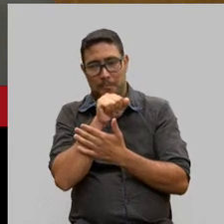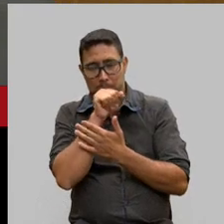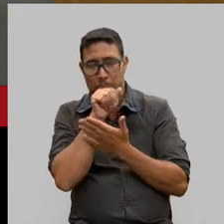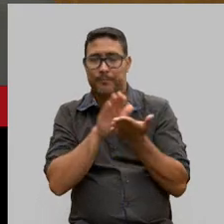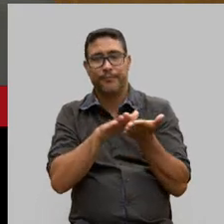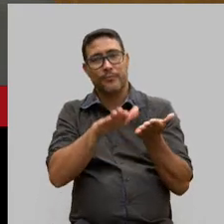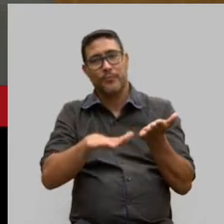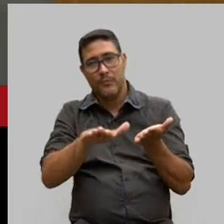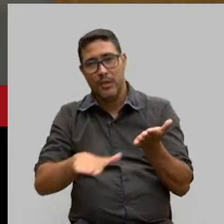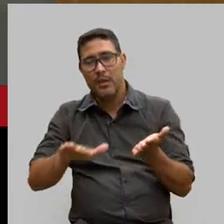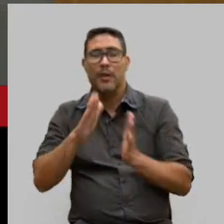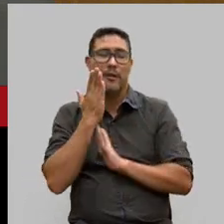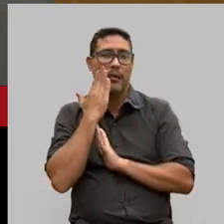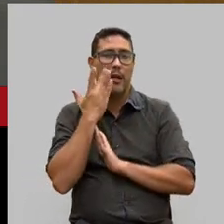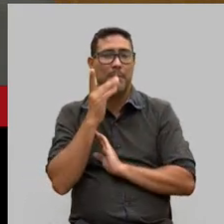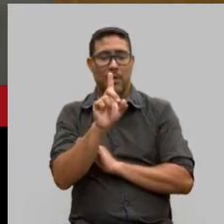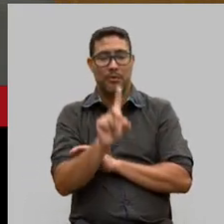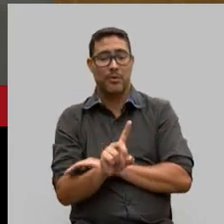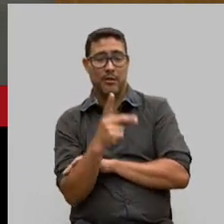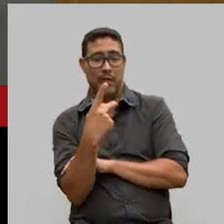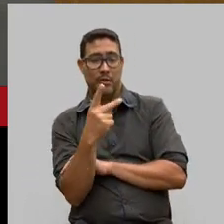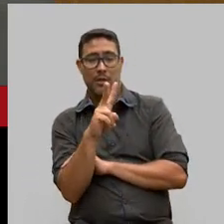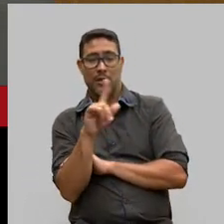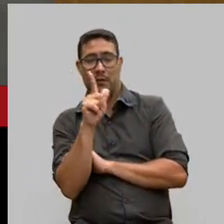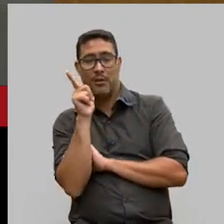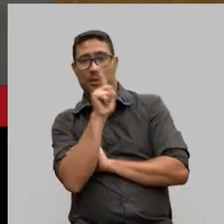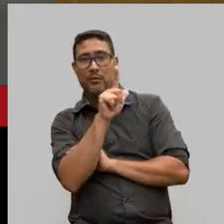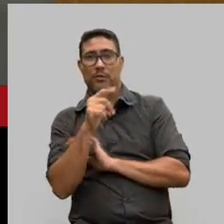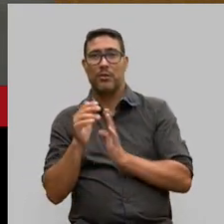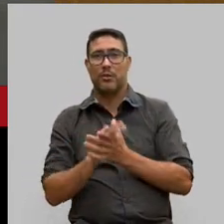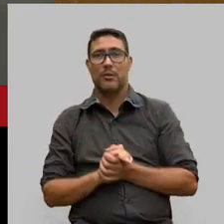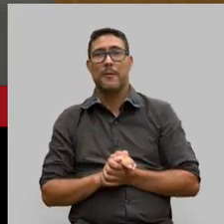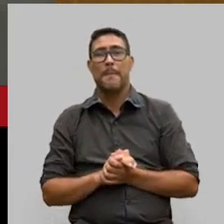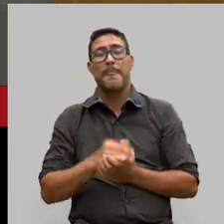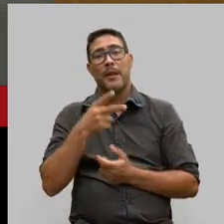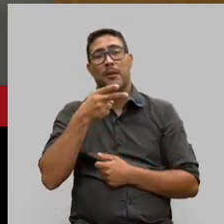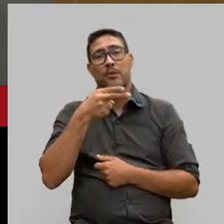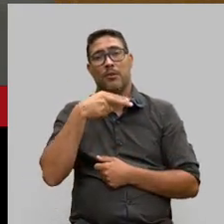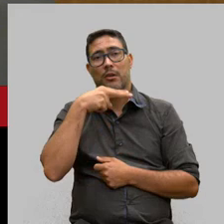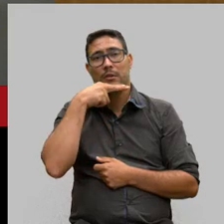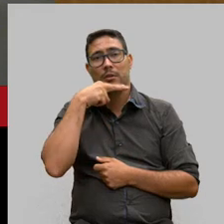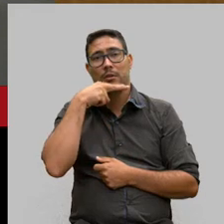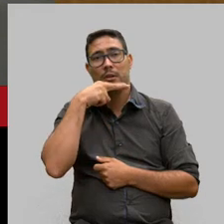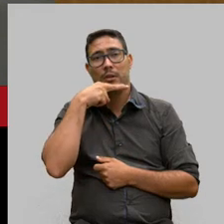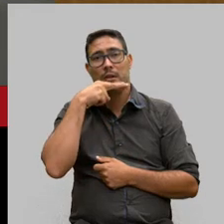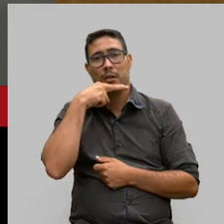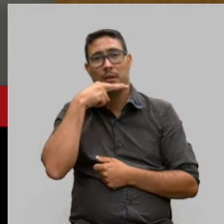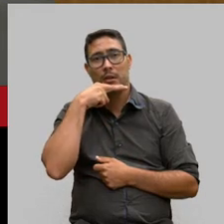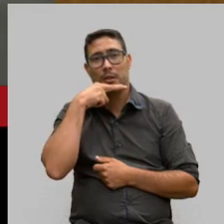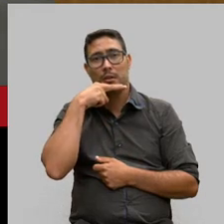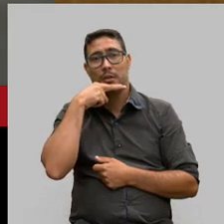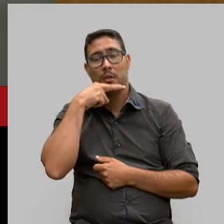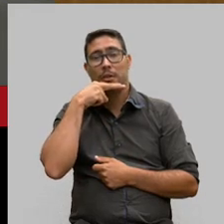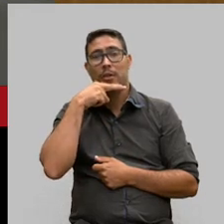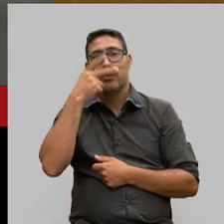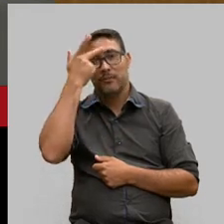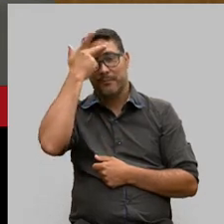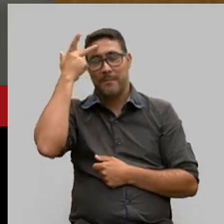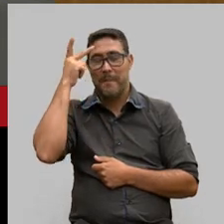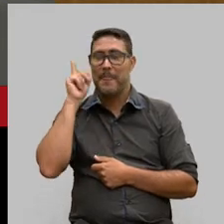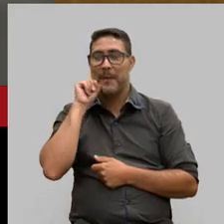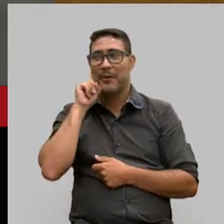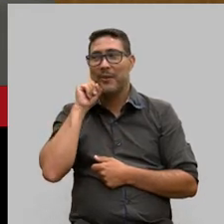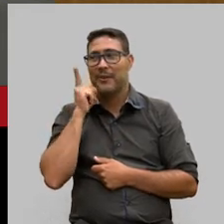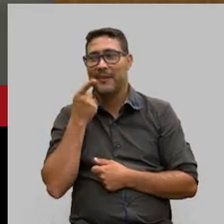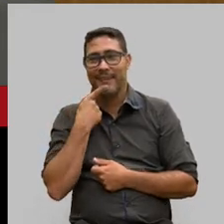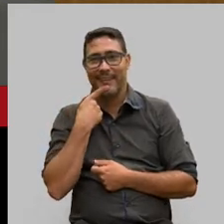os direitos delas vão ser garantido né Eu sou neto de uma pessoa que é surdo mudo Eu sei como é